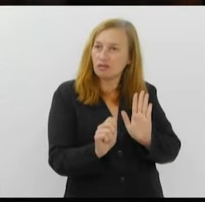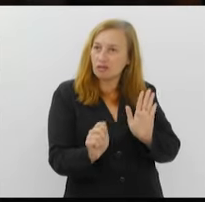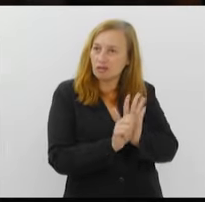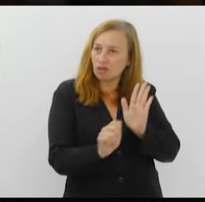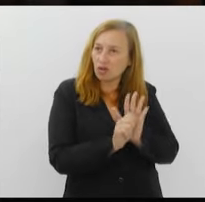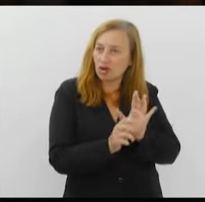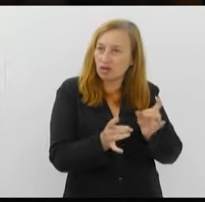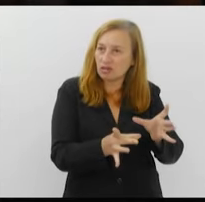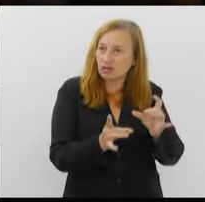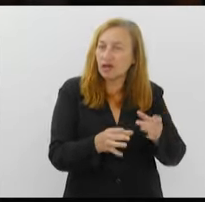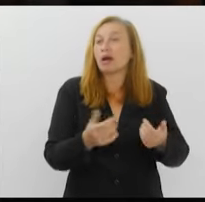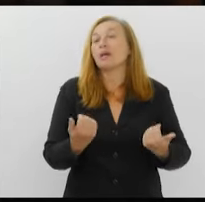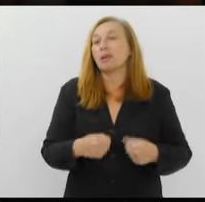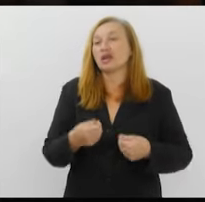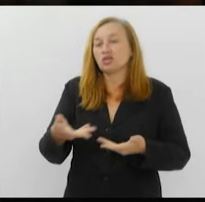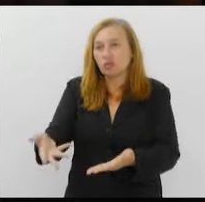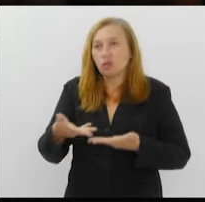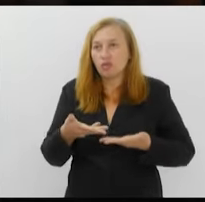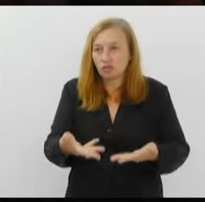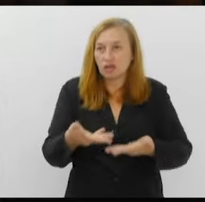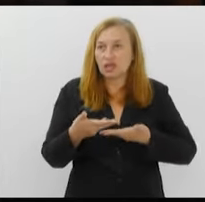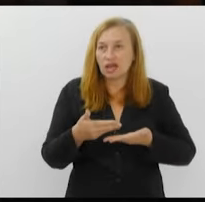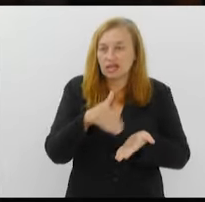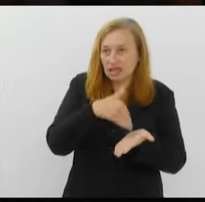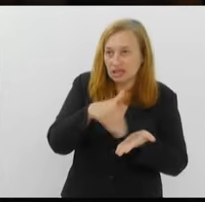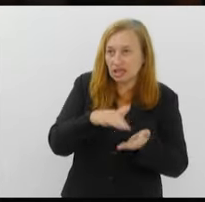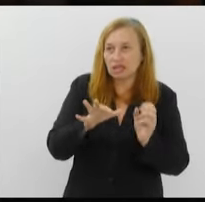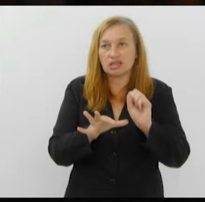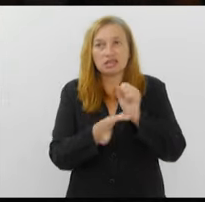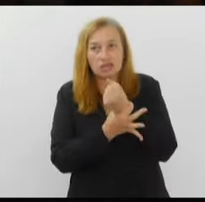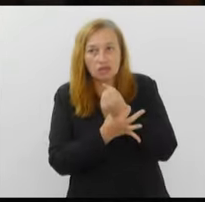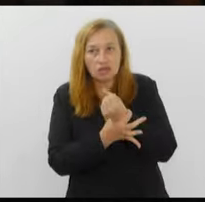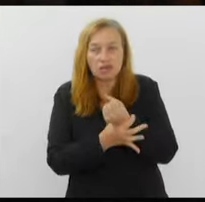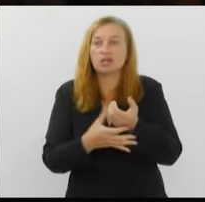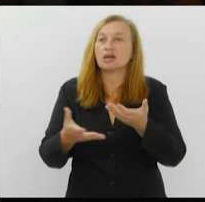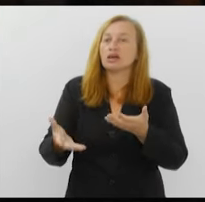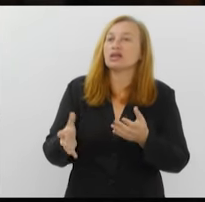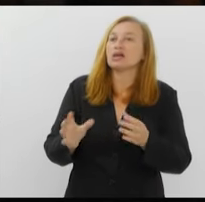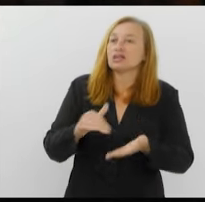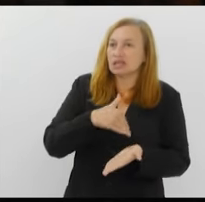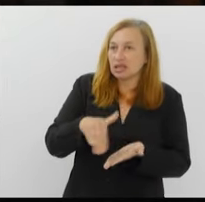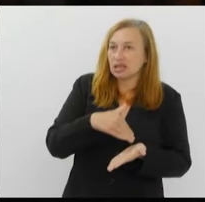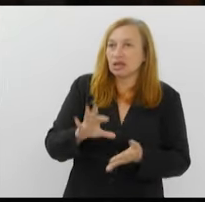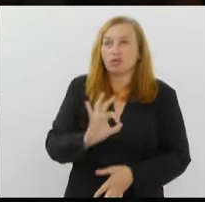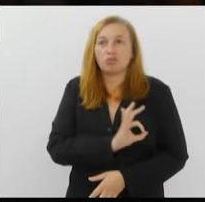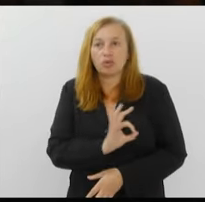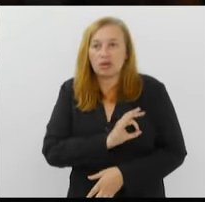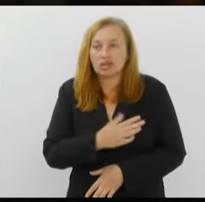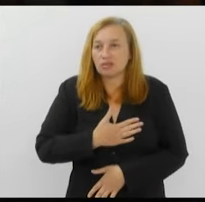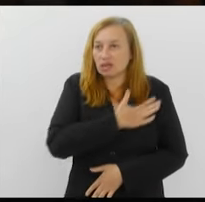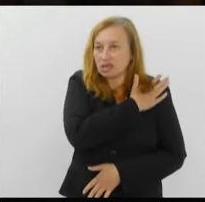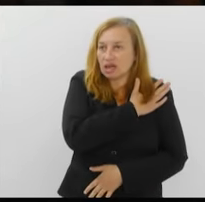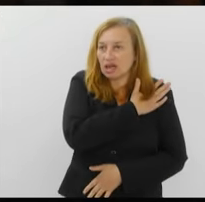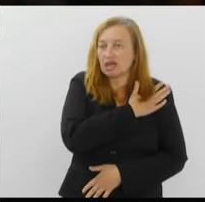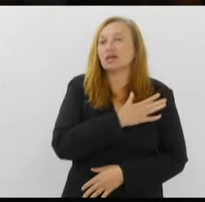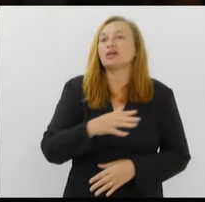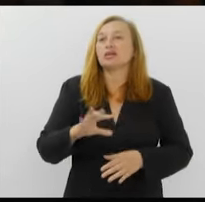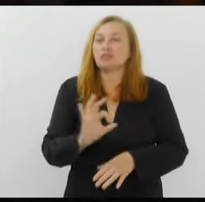convocar o secretário de Segurança, o secretário de Polícia Militar, o secretário de Polícia Civil e definir o